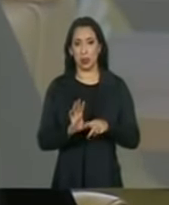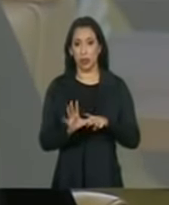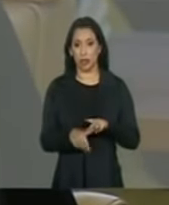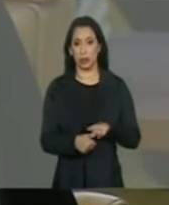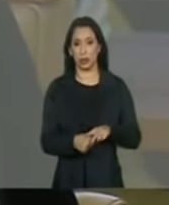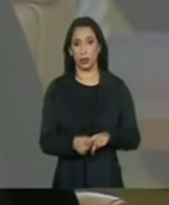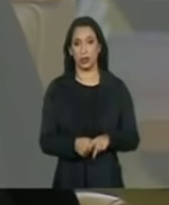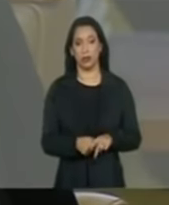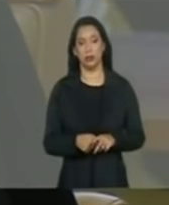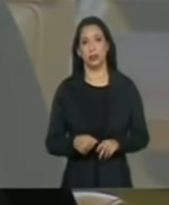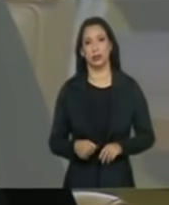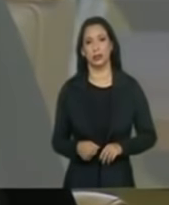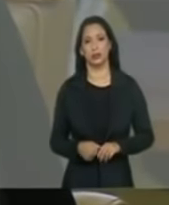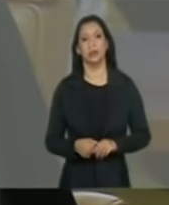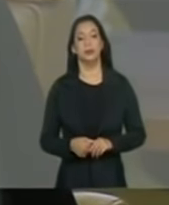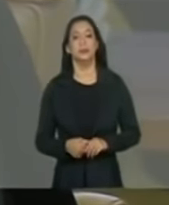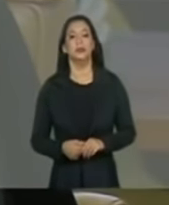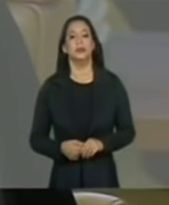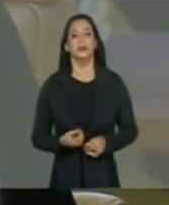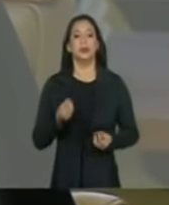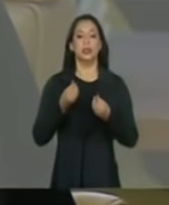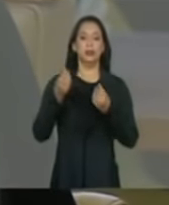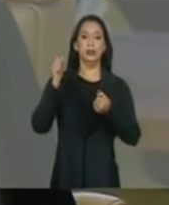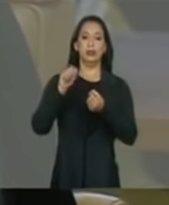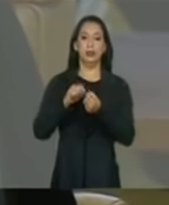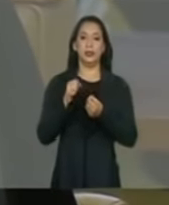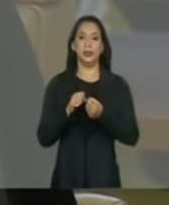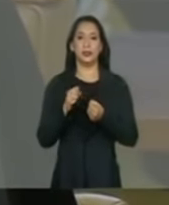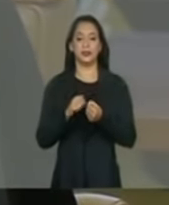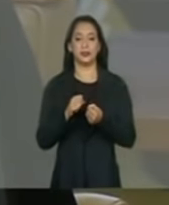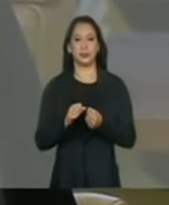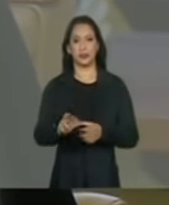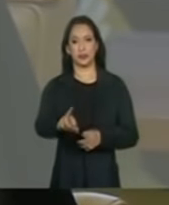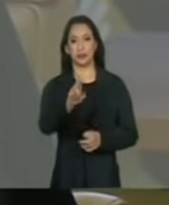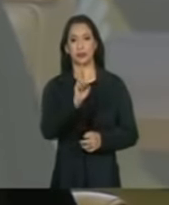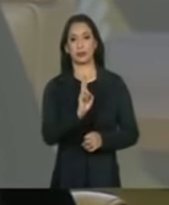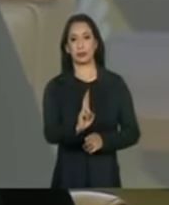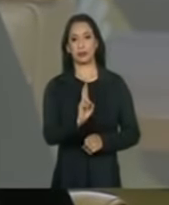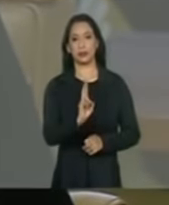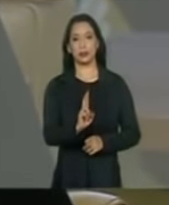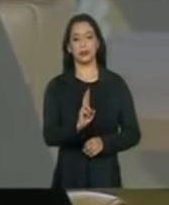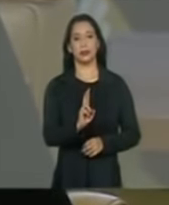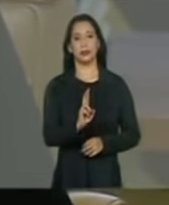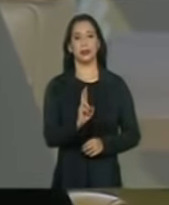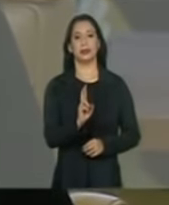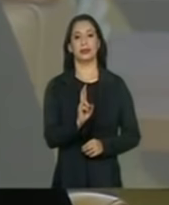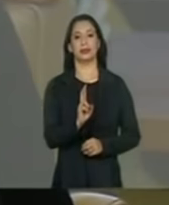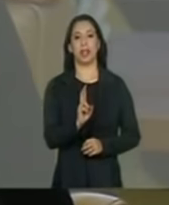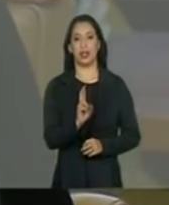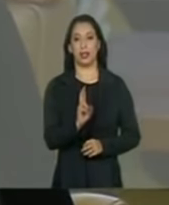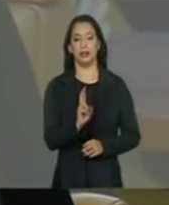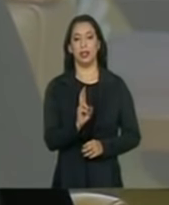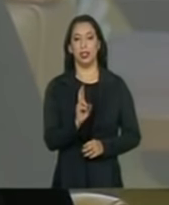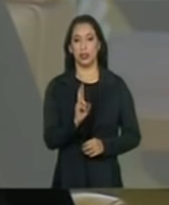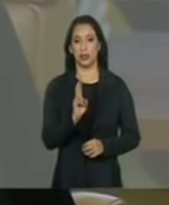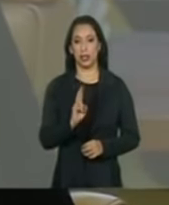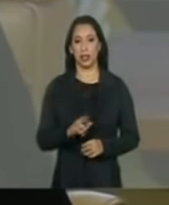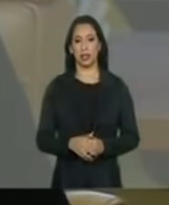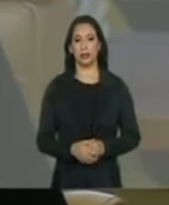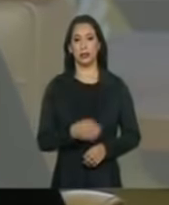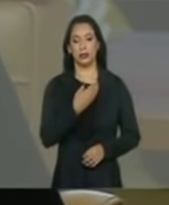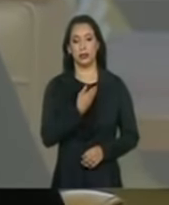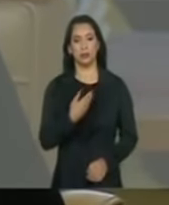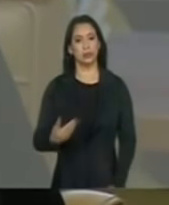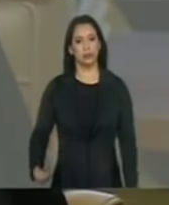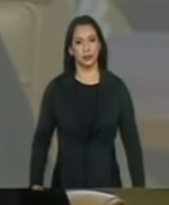delinquência com particular referência à criminalidade organizada a delinquência governamental